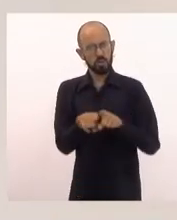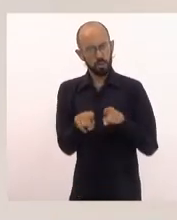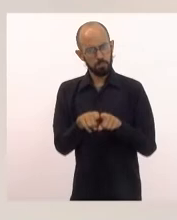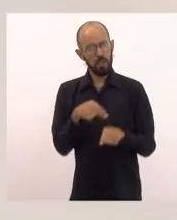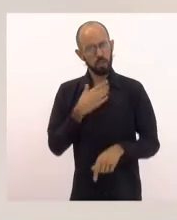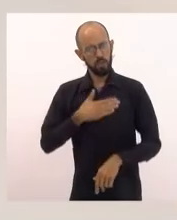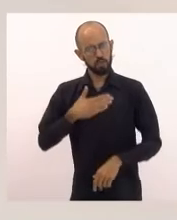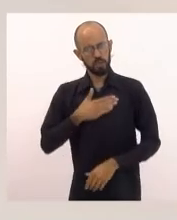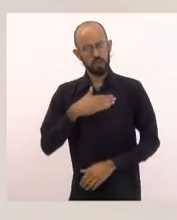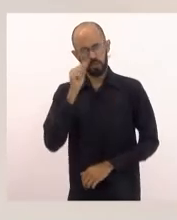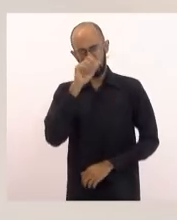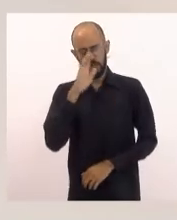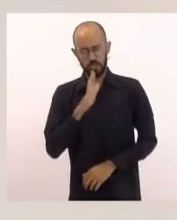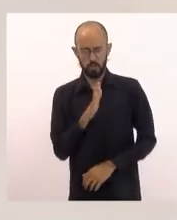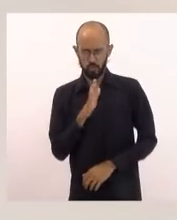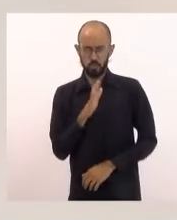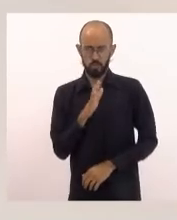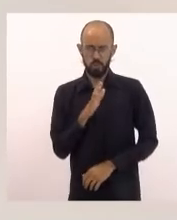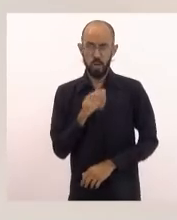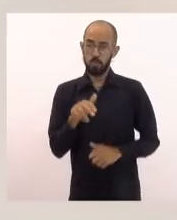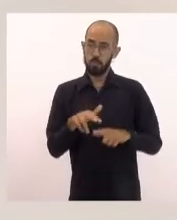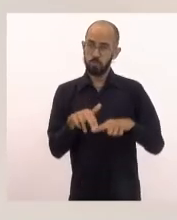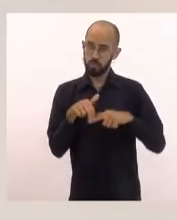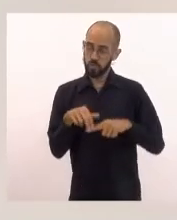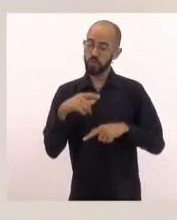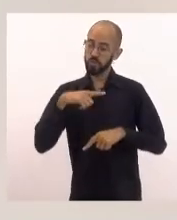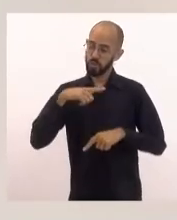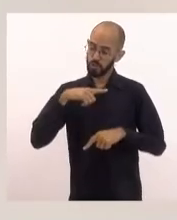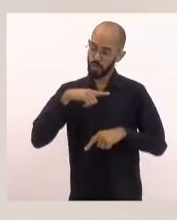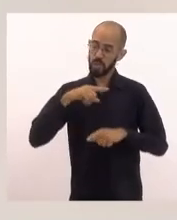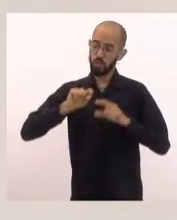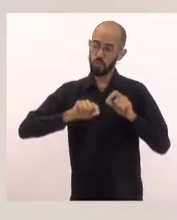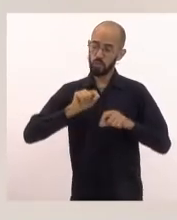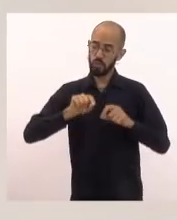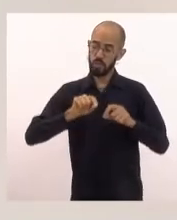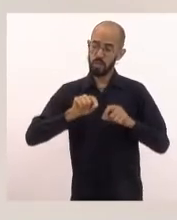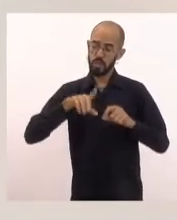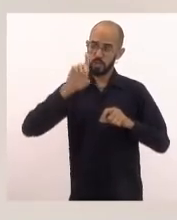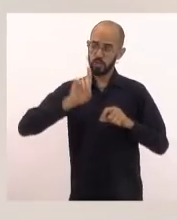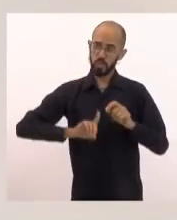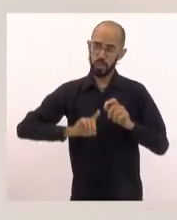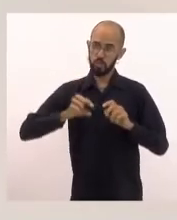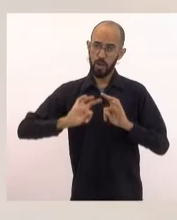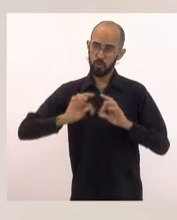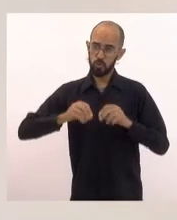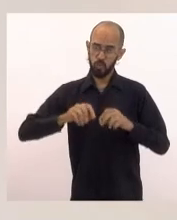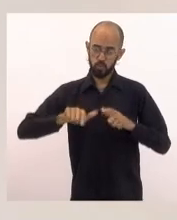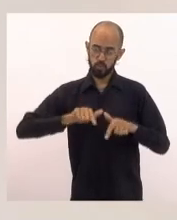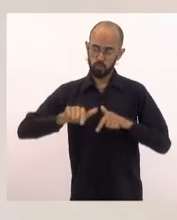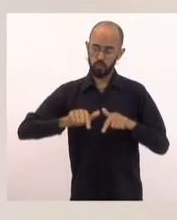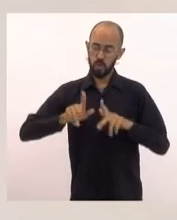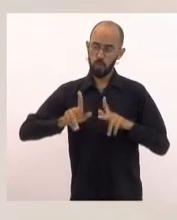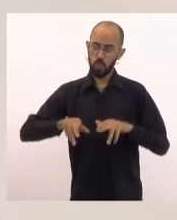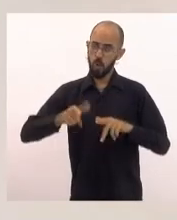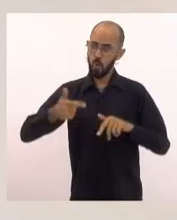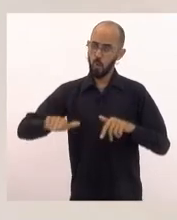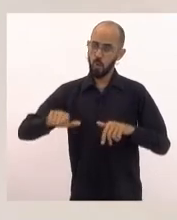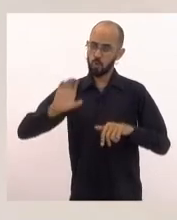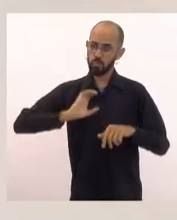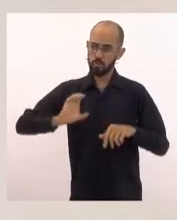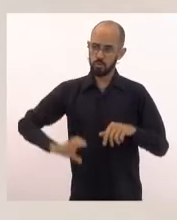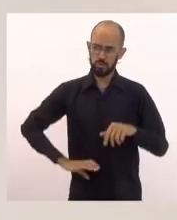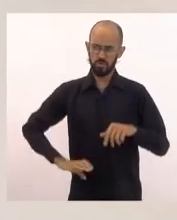Brasil. Portanto, temos direitos a todos os serviços como qualquer outro cidadão. Me